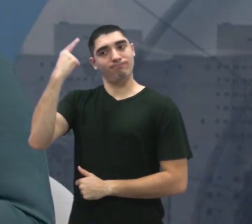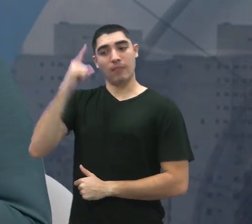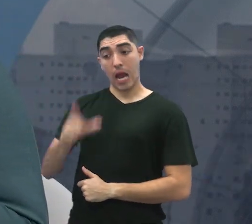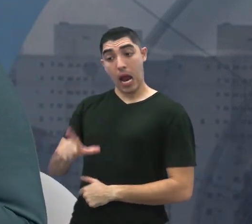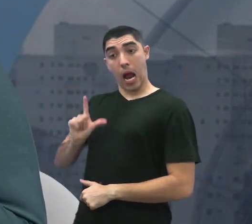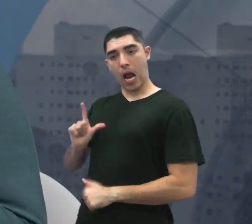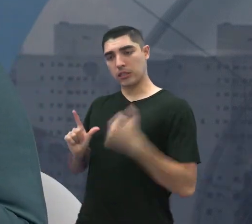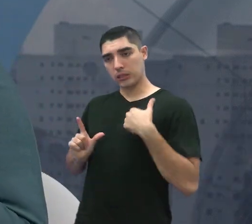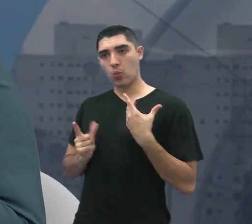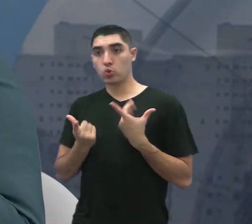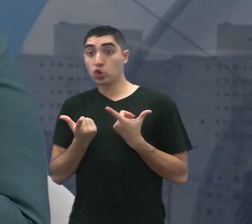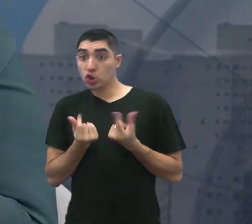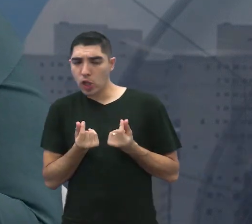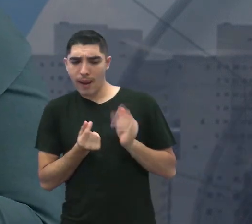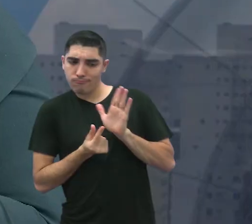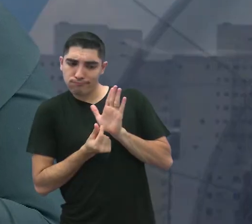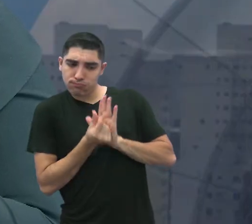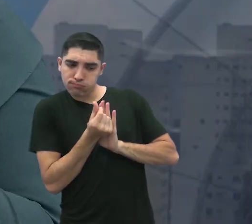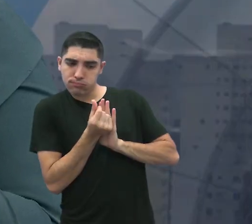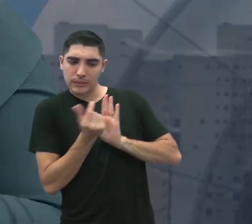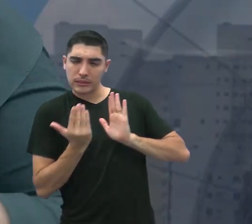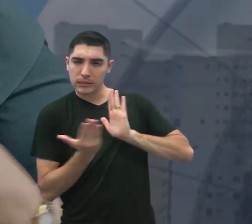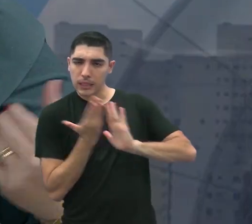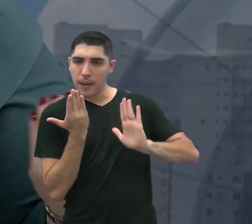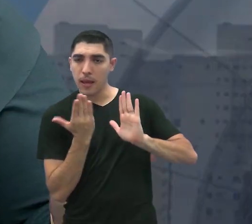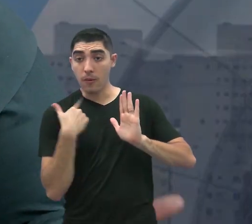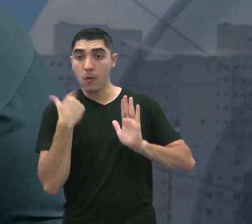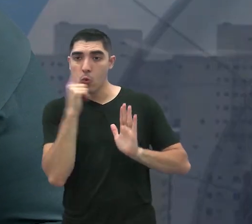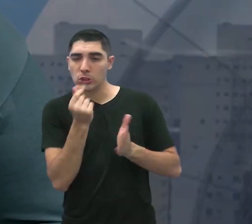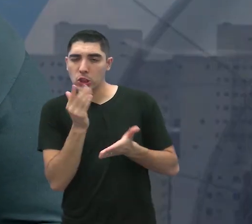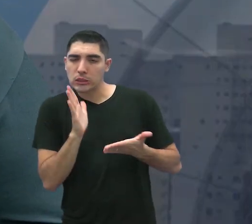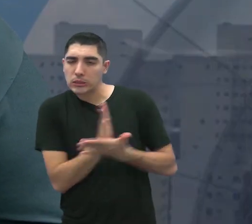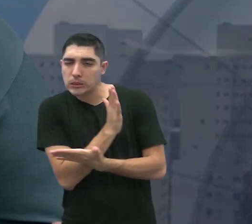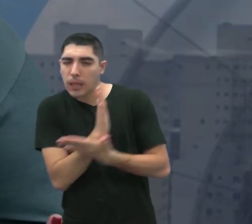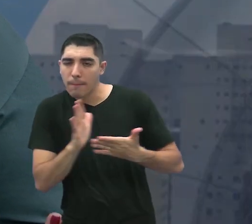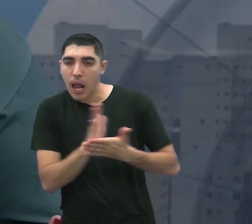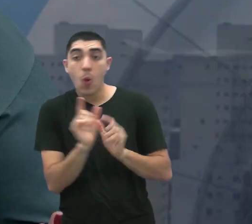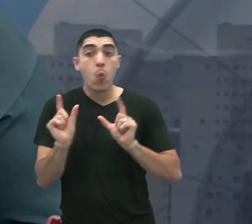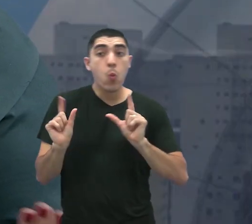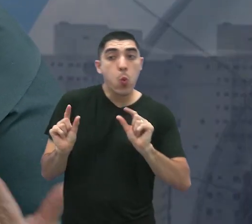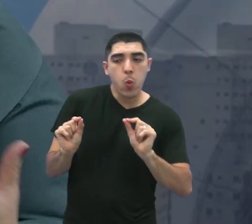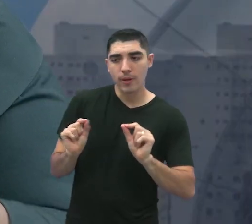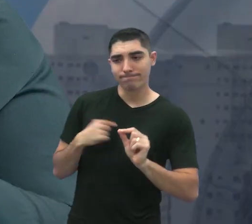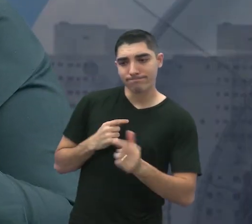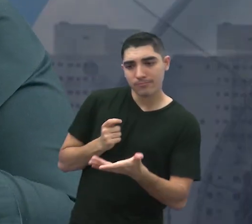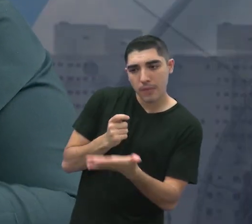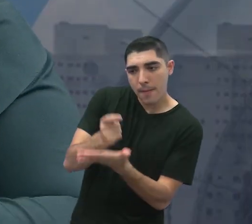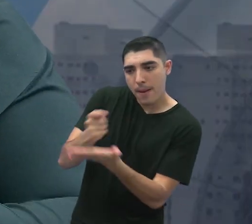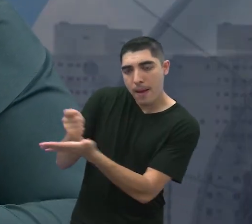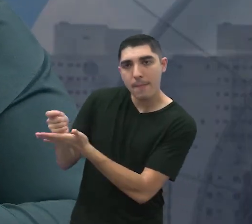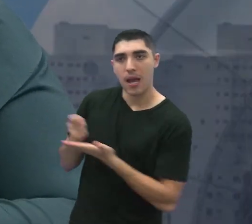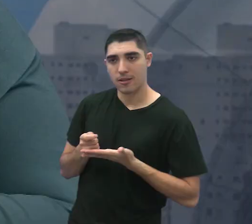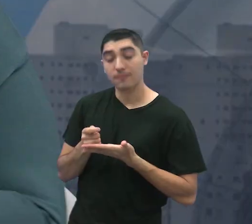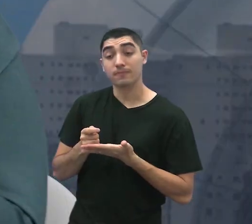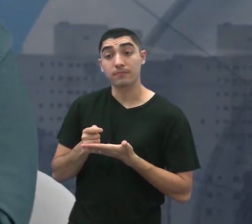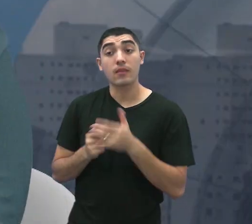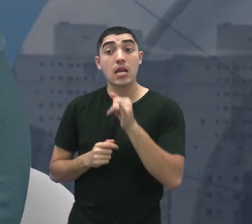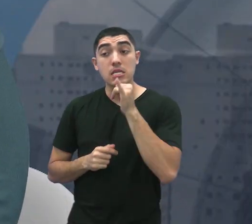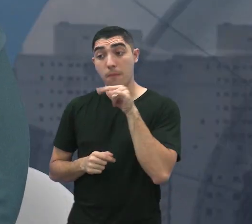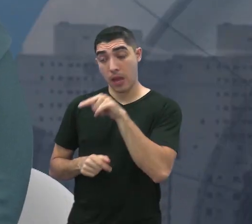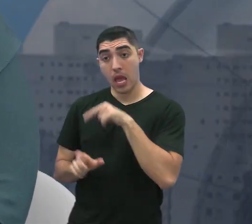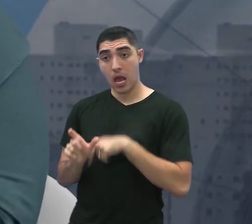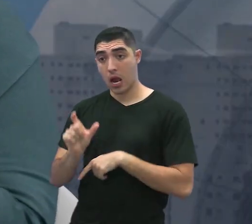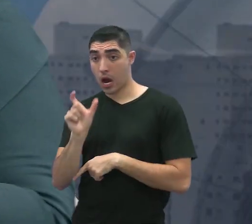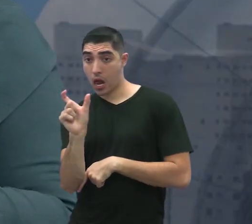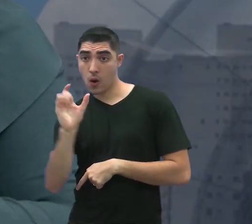fazer um orçamento, né, para que eu consiga decidir o que eu posso ou não gastar no cartão de crédito. Então o acesso ao crédito ele é muito bom,